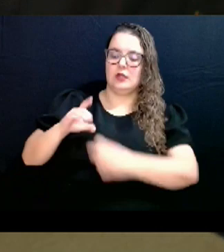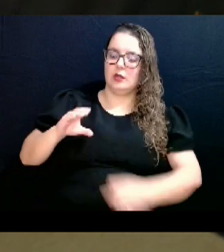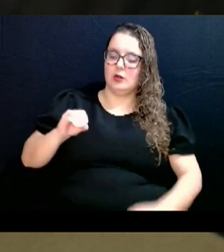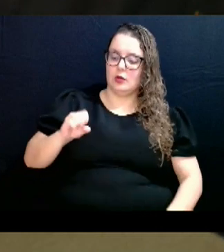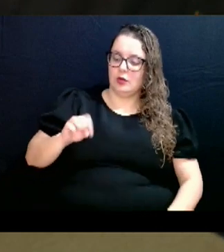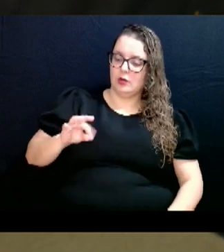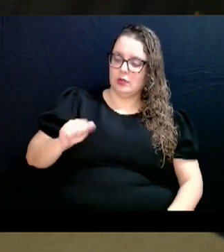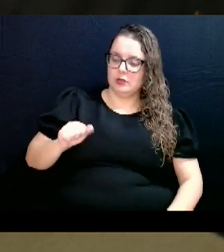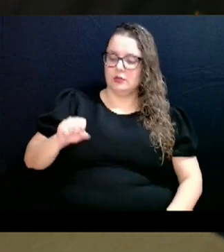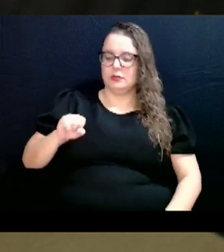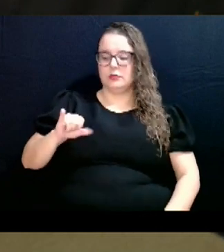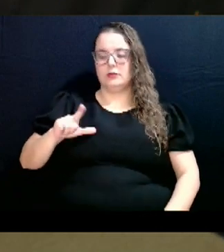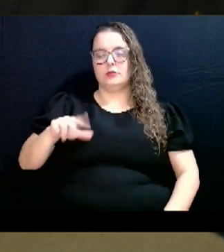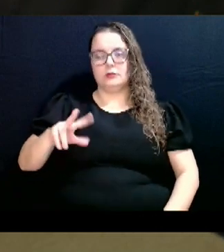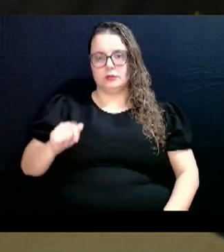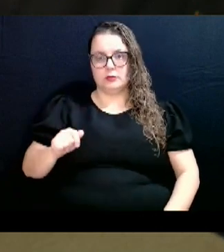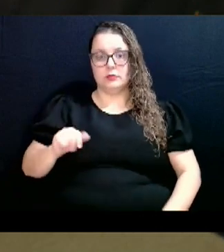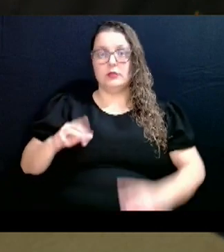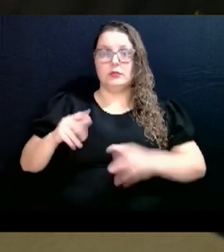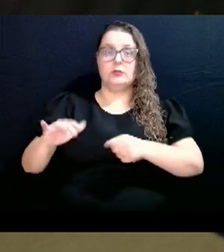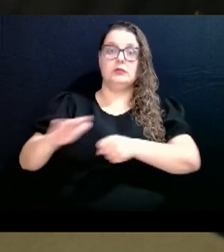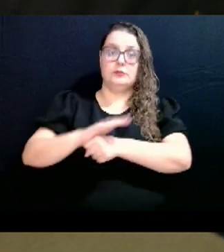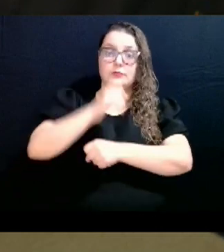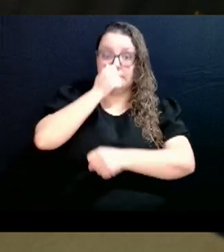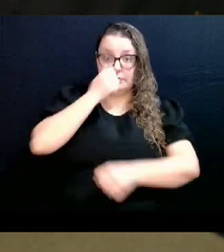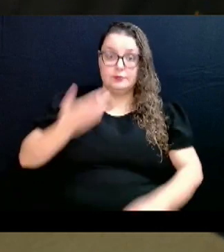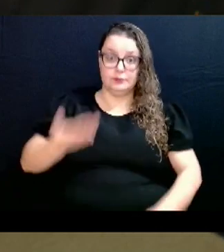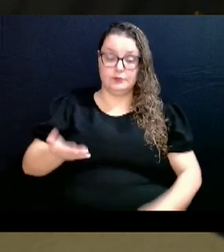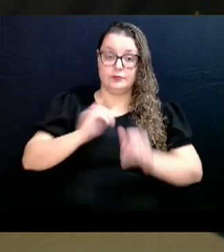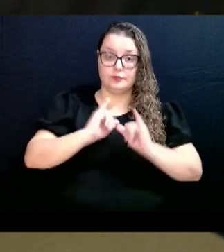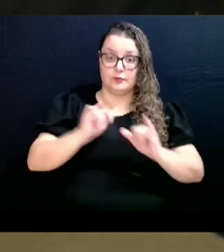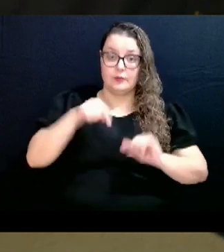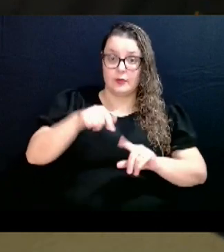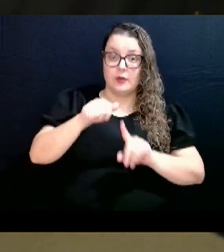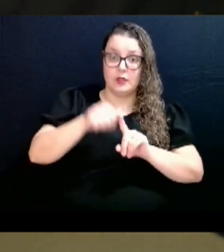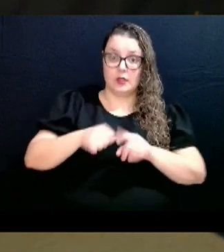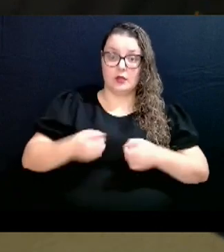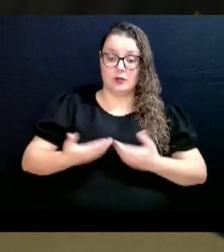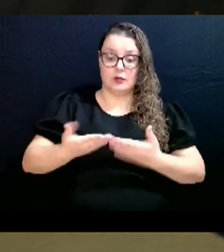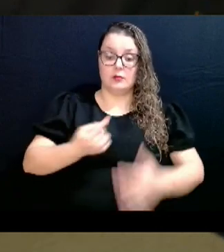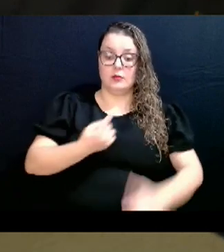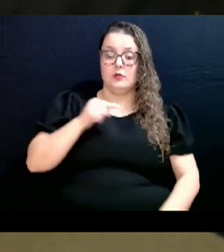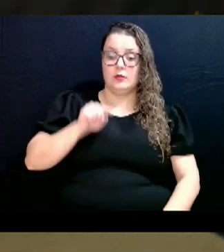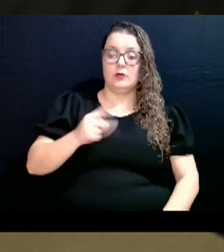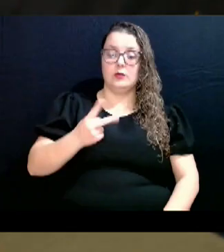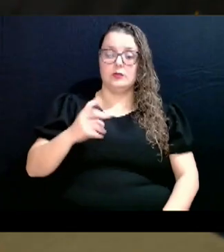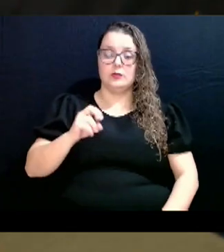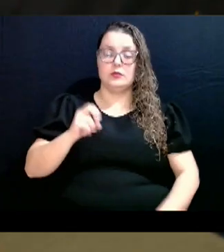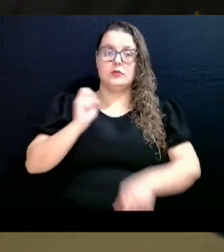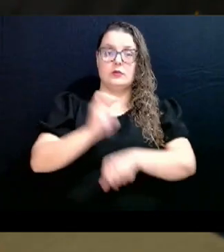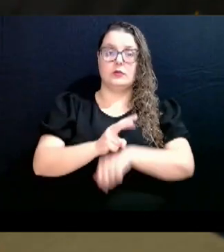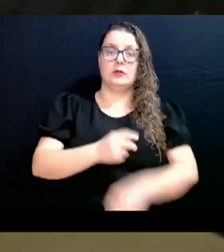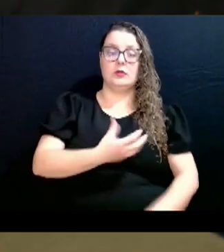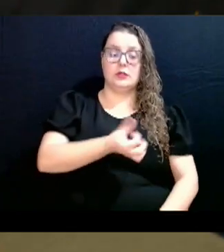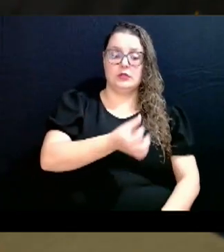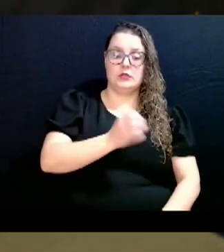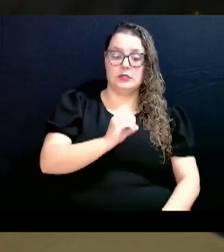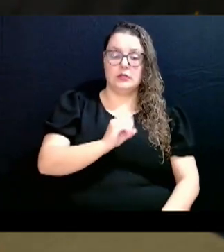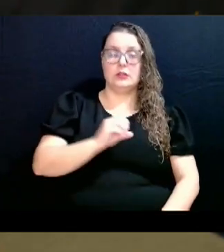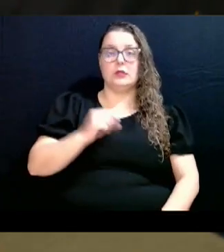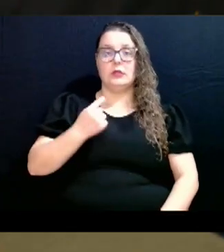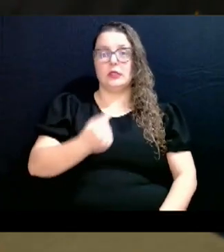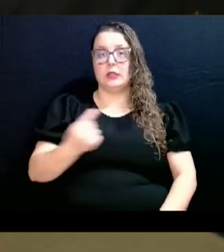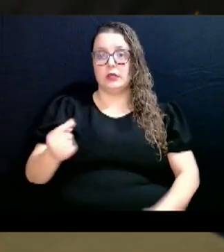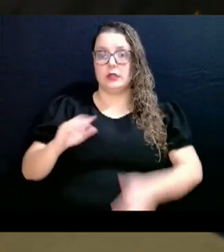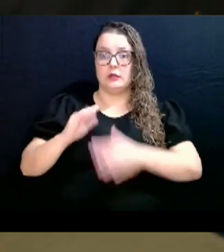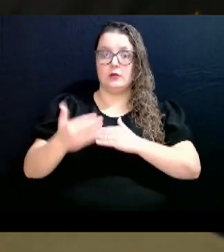já estão preenchidas, tá? No total, a campanha deste mês oferece aí 1.200 vagas, 600 em cada bairro, sendo a primeira vez que o